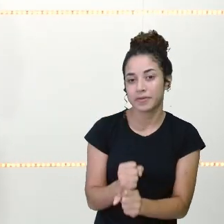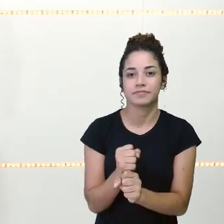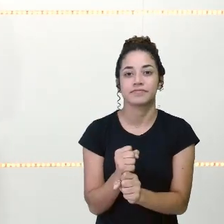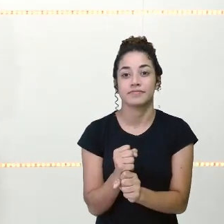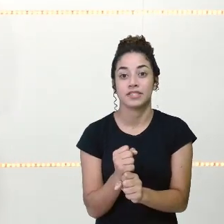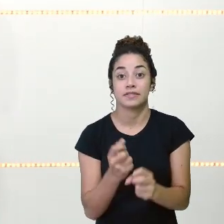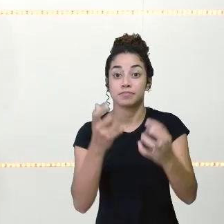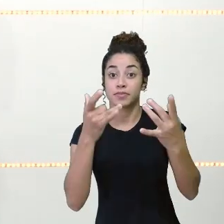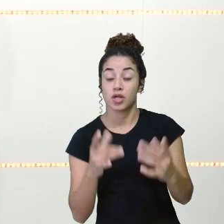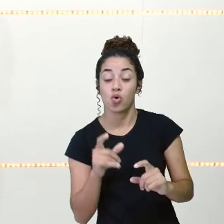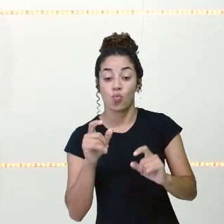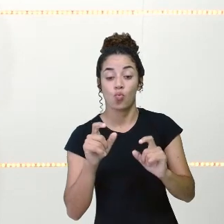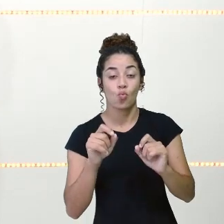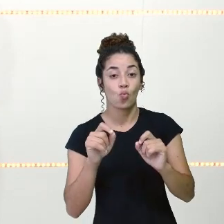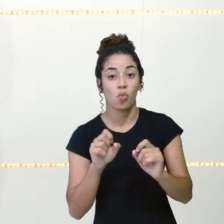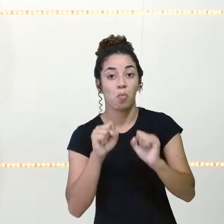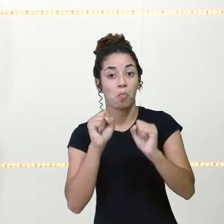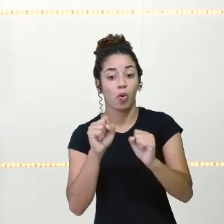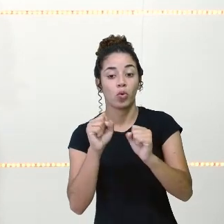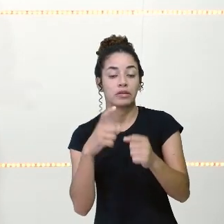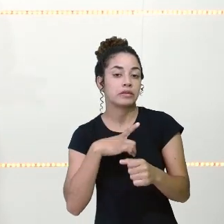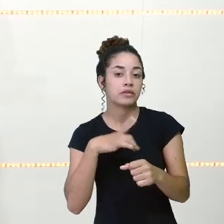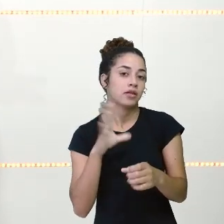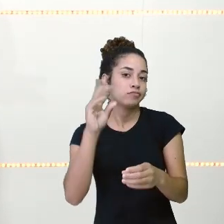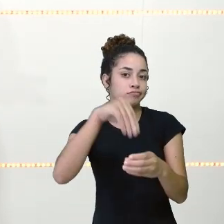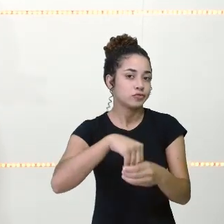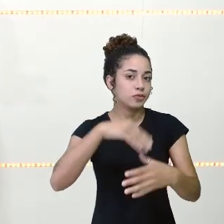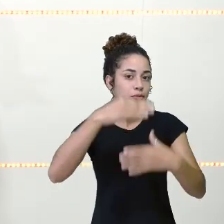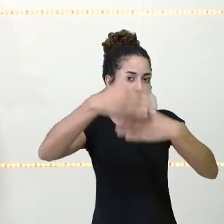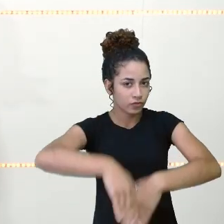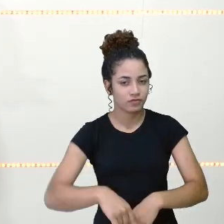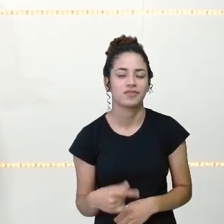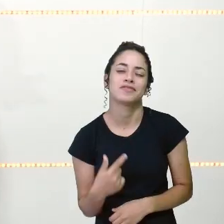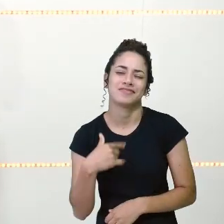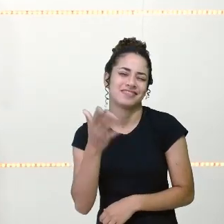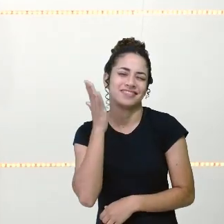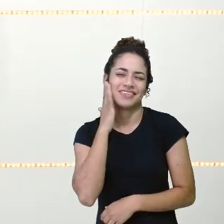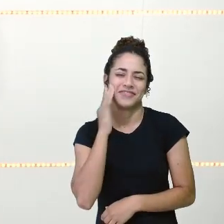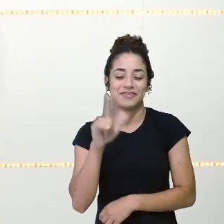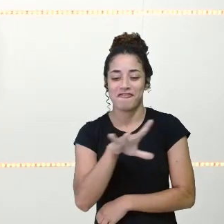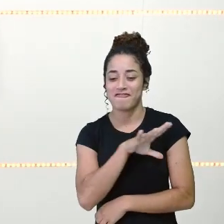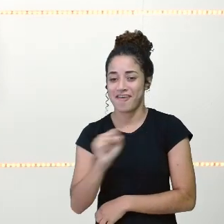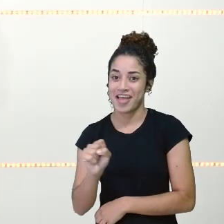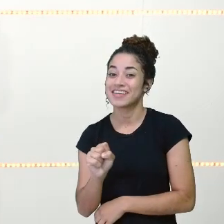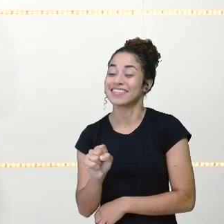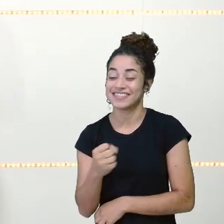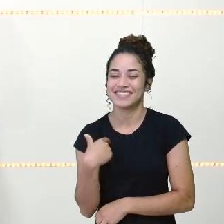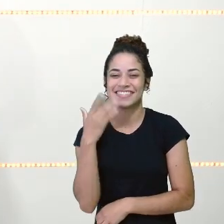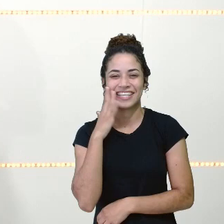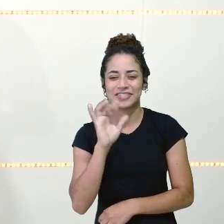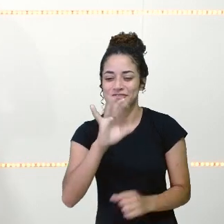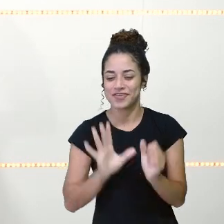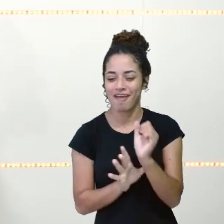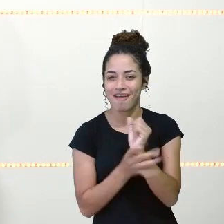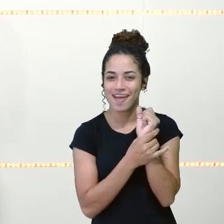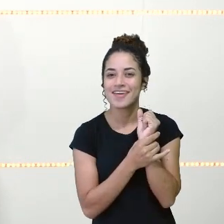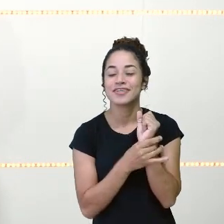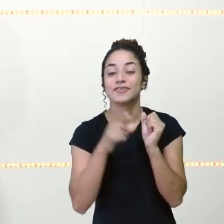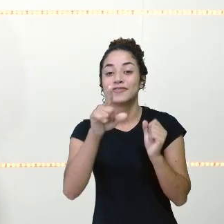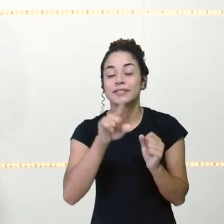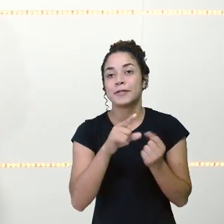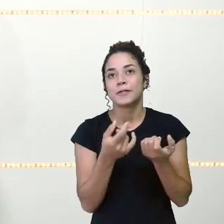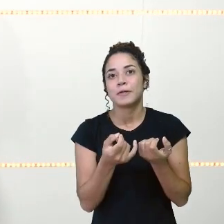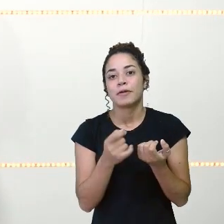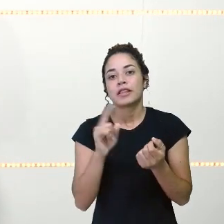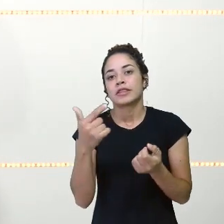dizer um pouco do que pode cair nas provas. Sei que vocês irão arrasar. Eu só estou garantindo que você